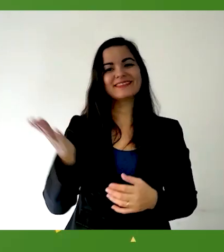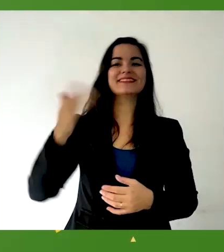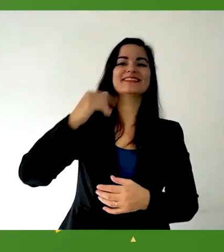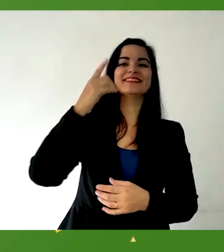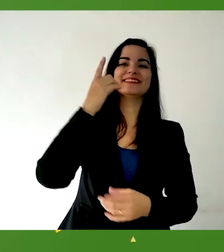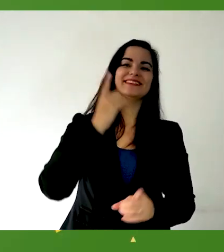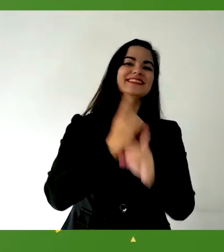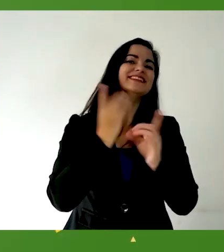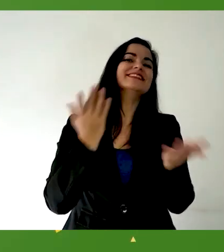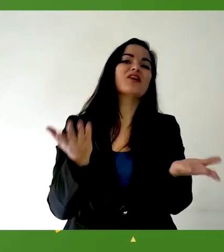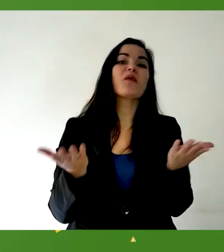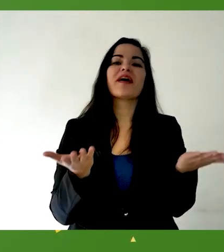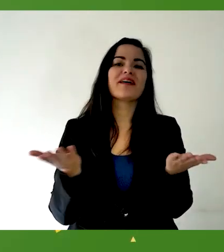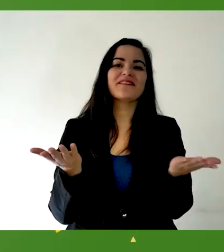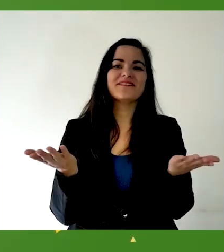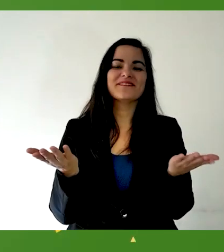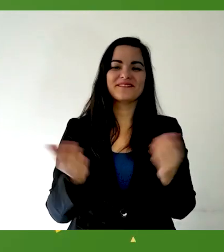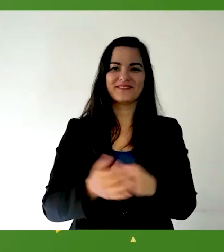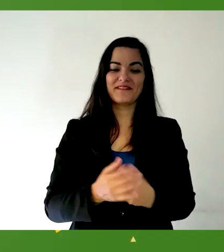Vamos descobrir?